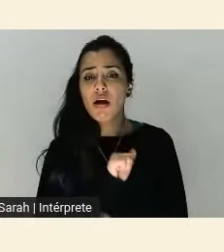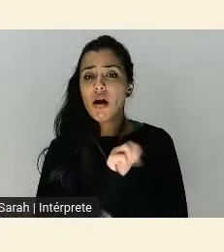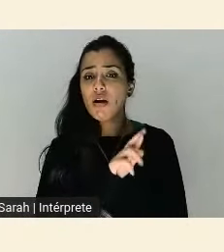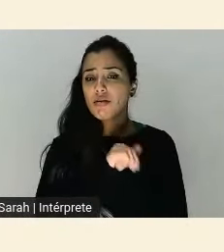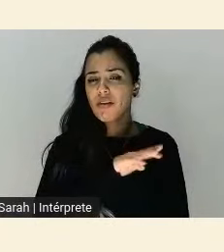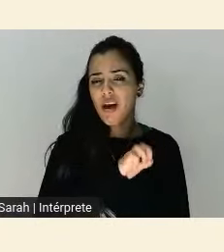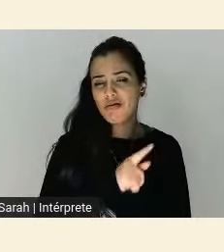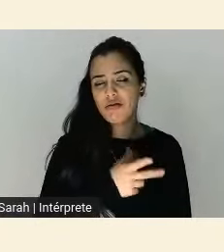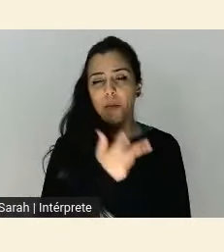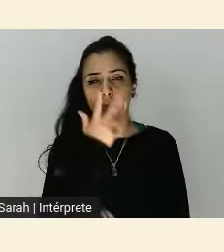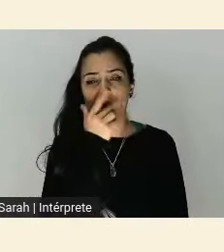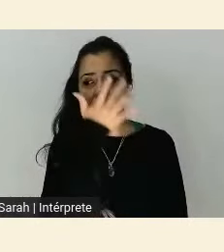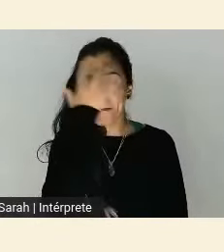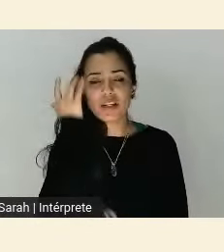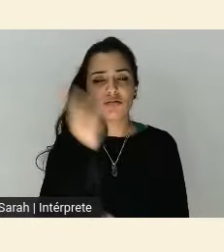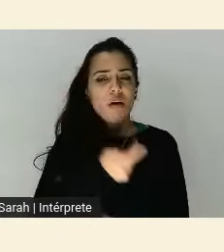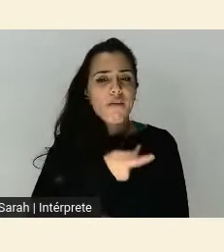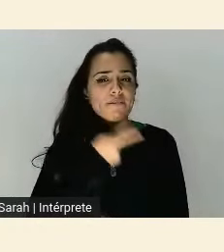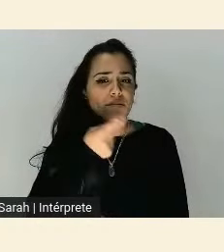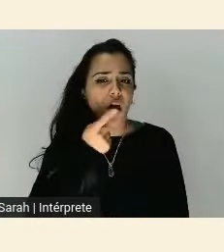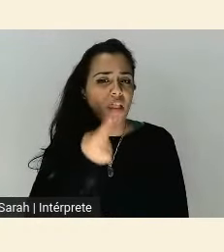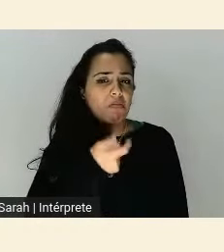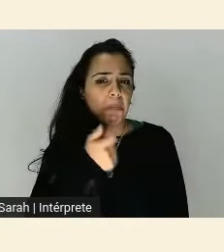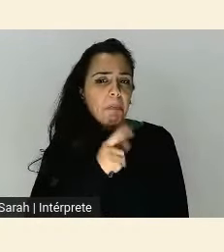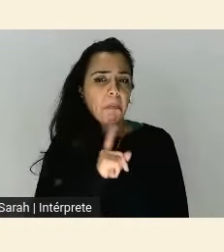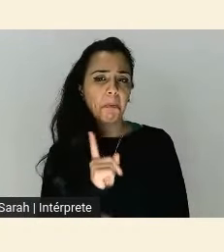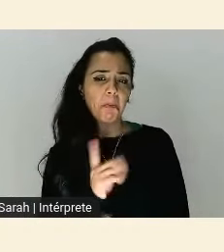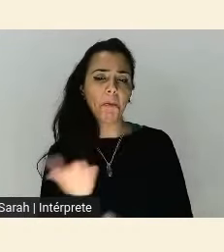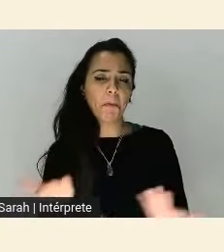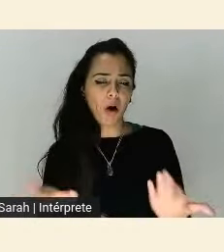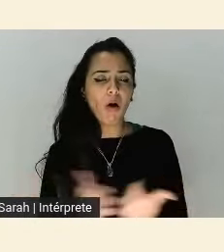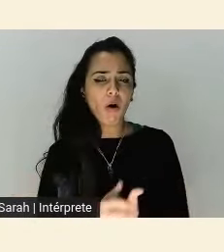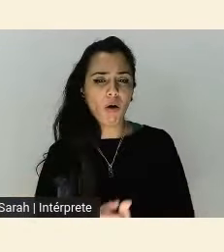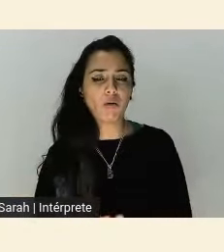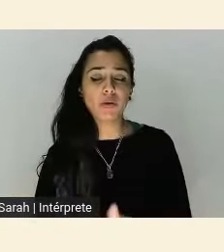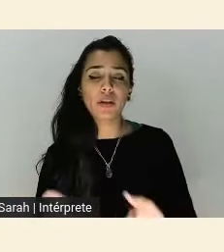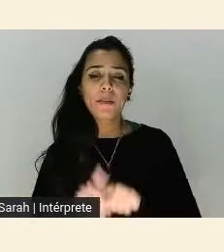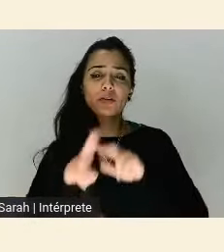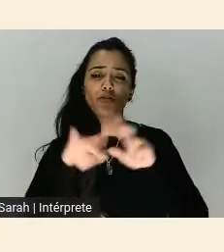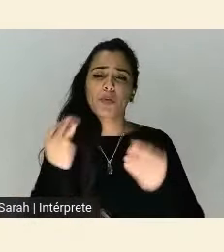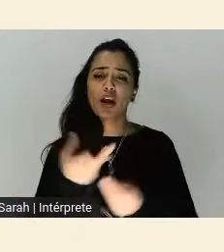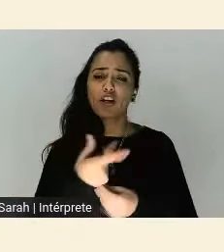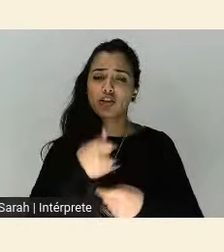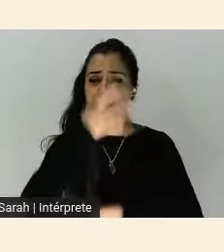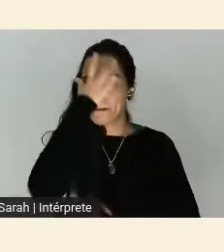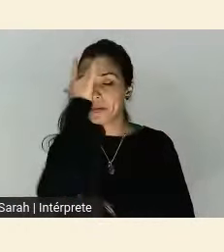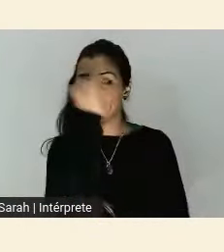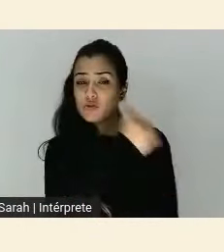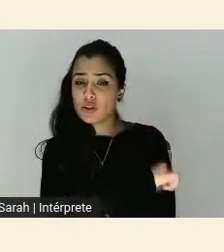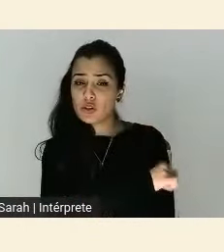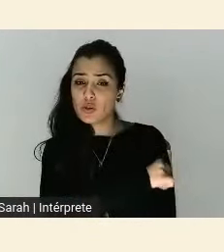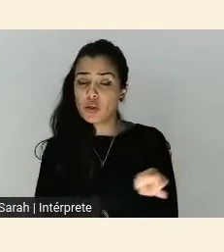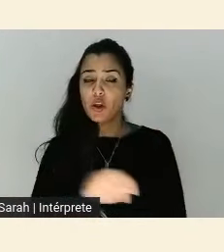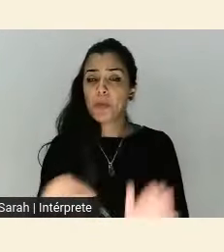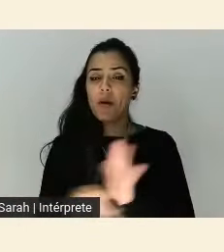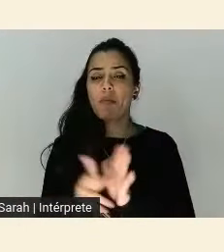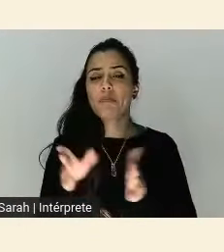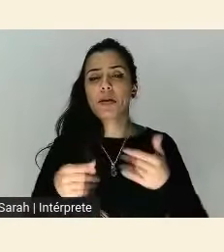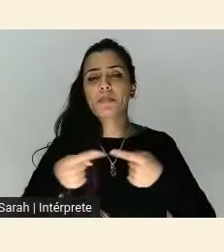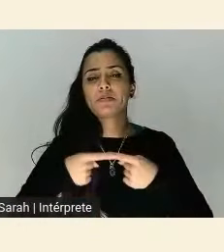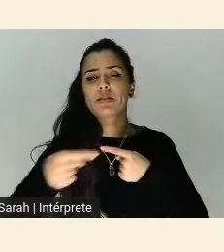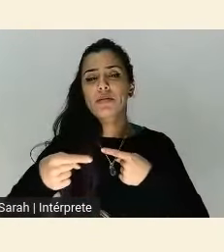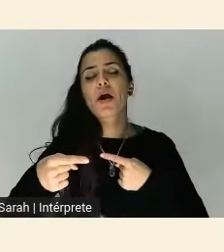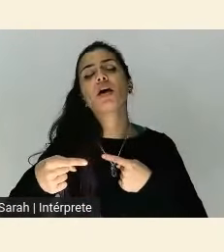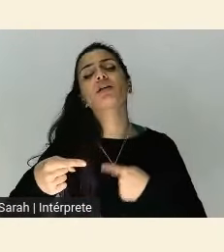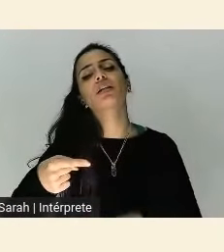né, também da presença dos artistas cariocas, né, na semana de 22, a própria conferência